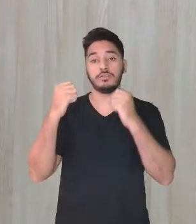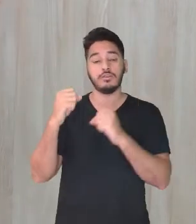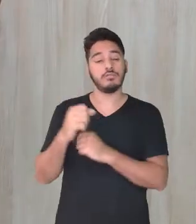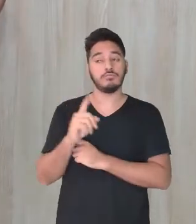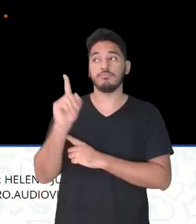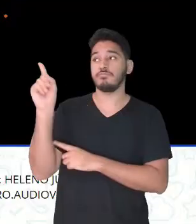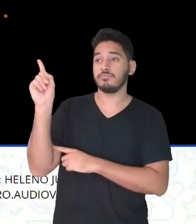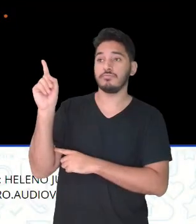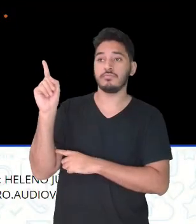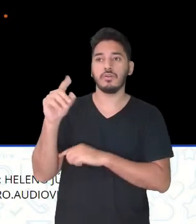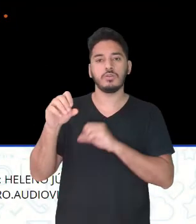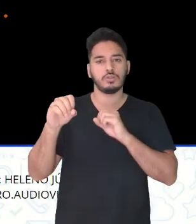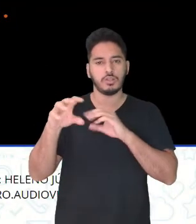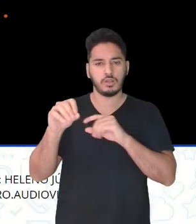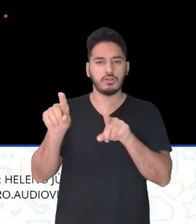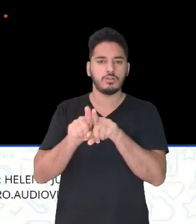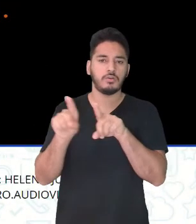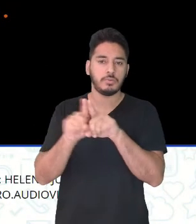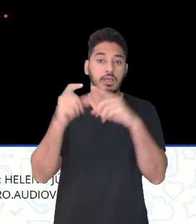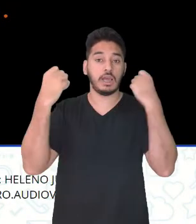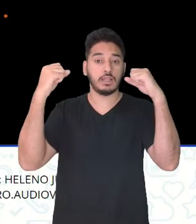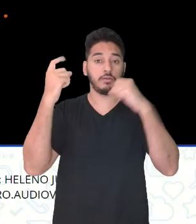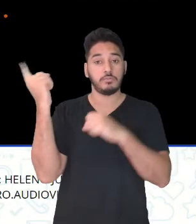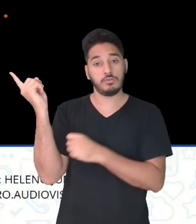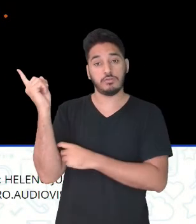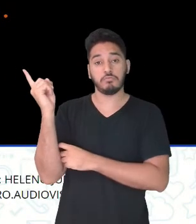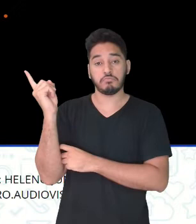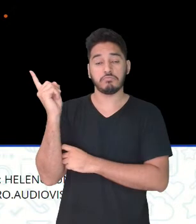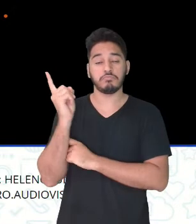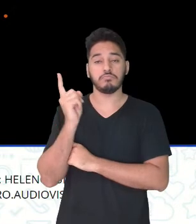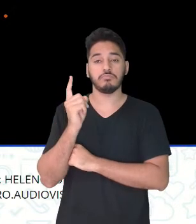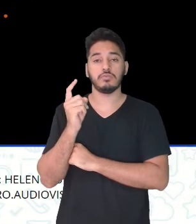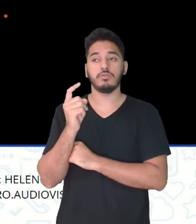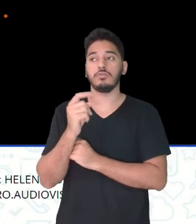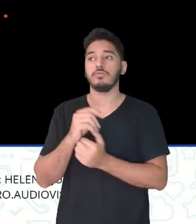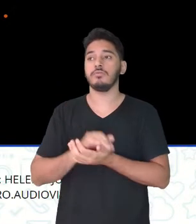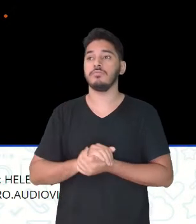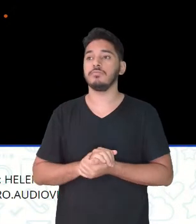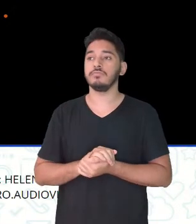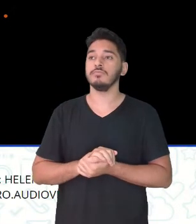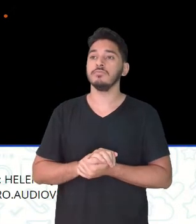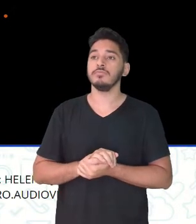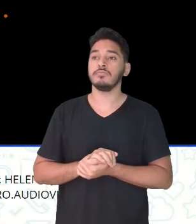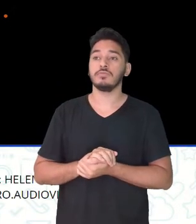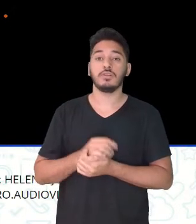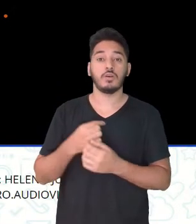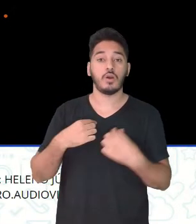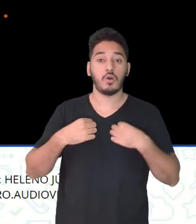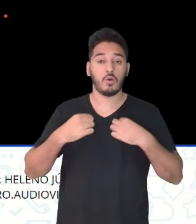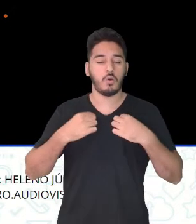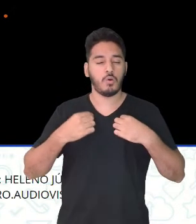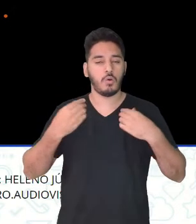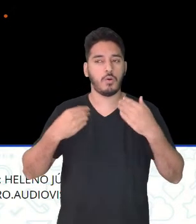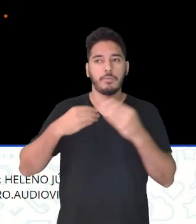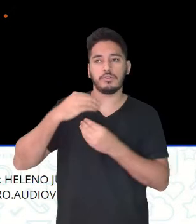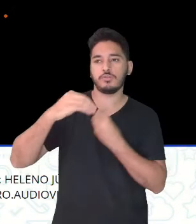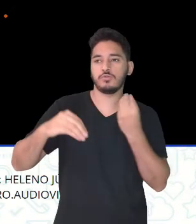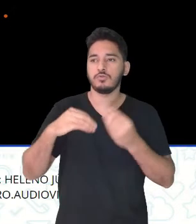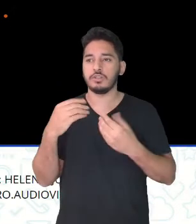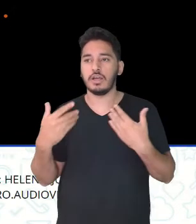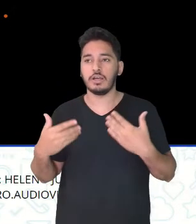num aulão, que eu também dou aula em academia, né? Um aulão que era I Love Cafuçu, por isso que eu tô com essa roupa aí bem